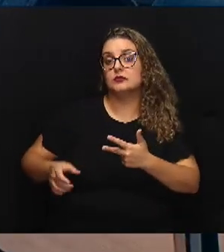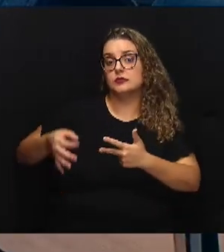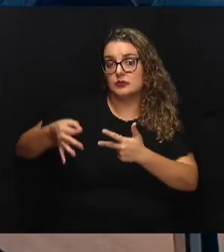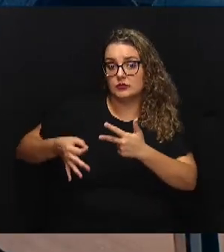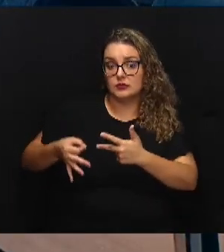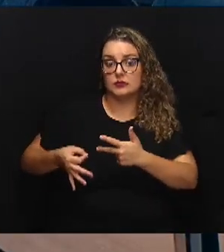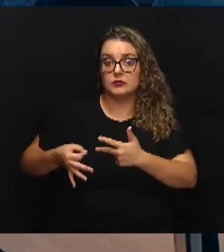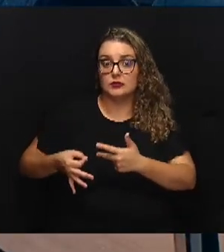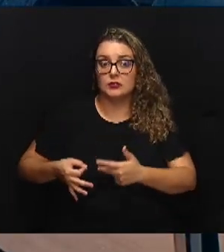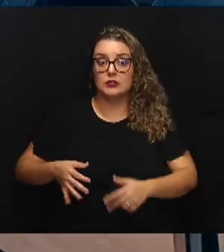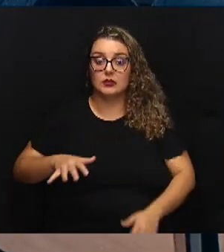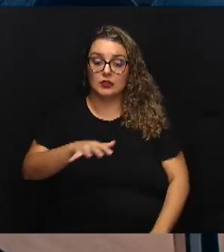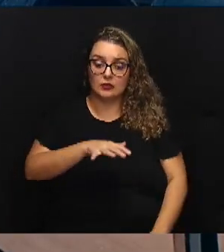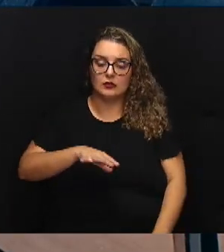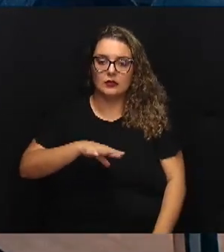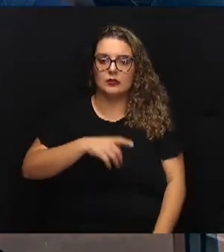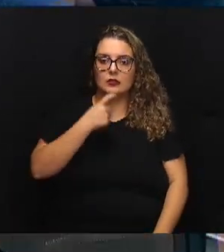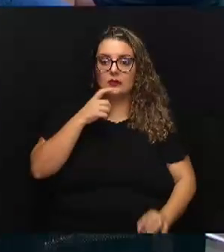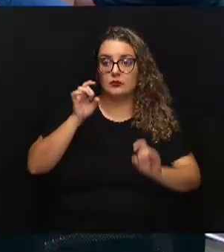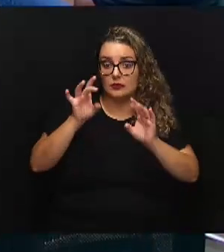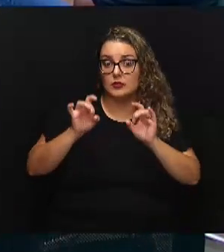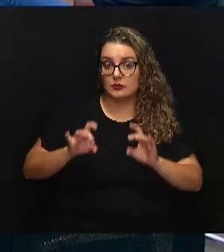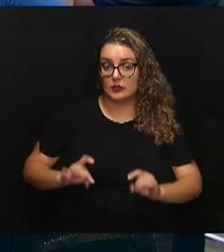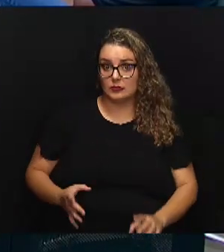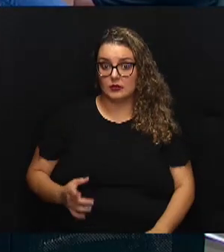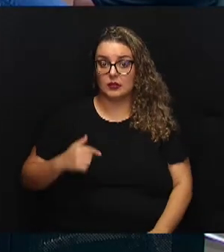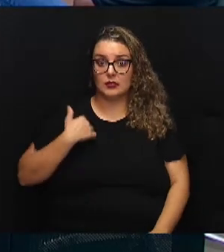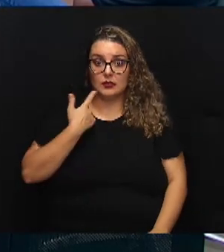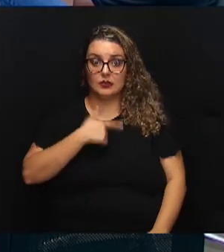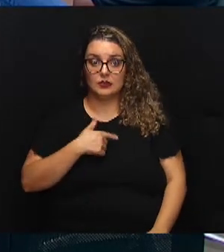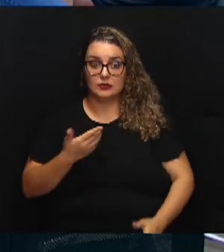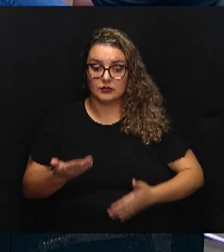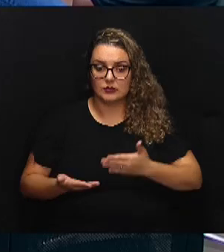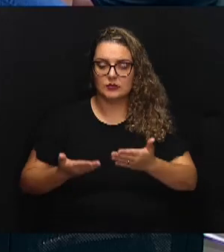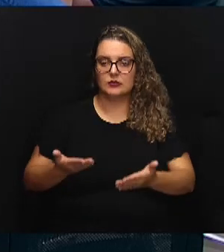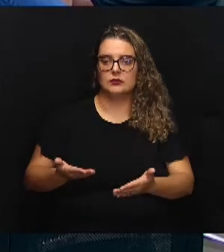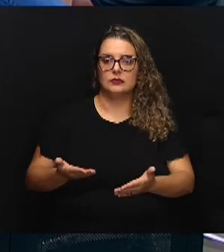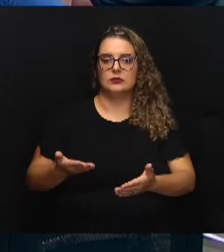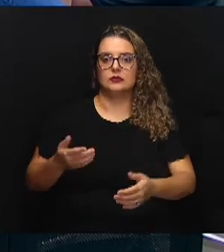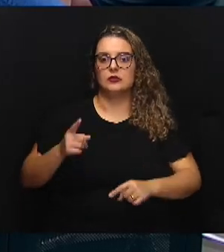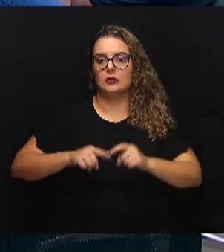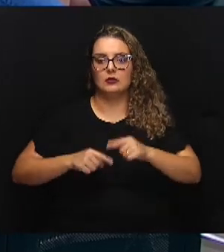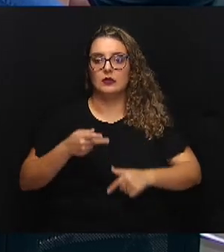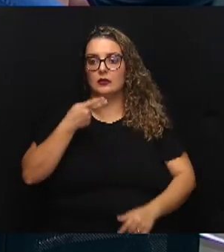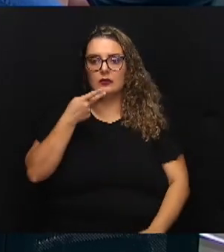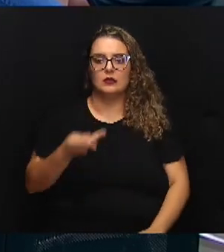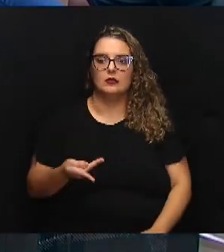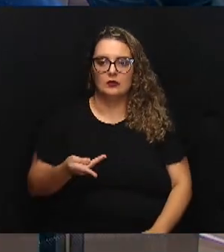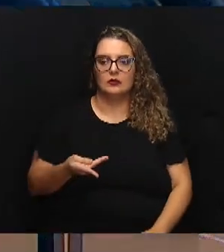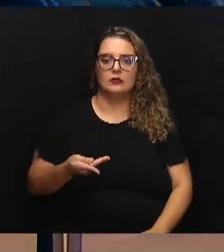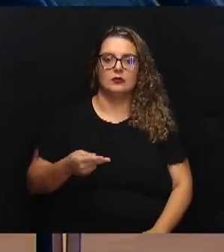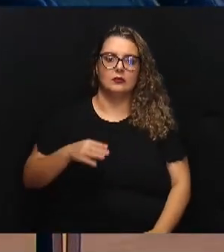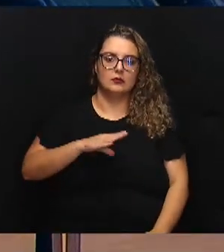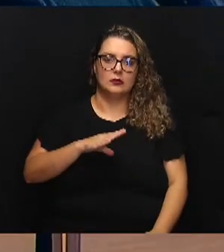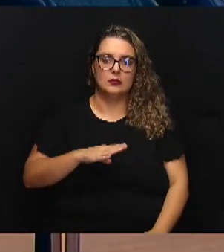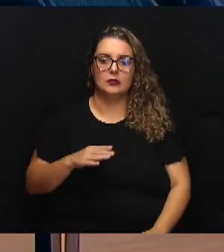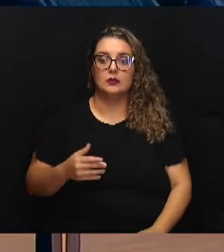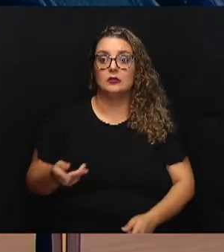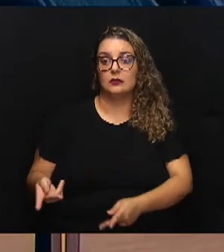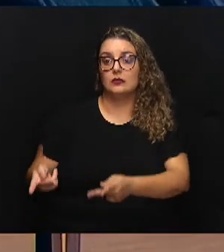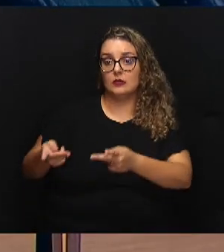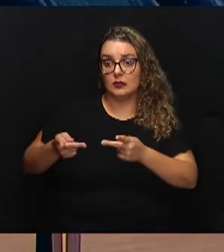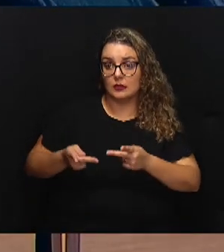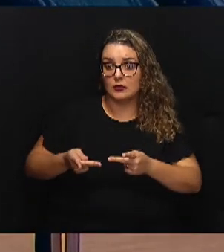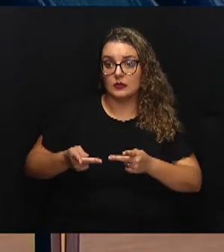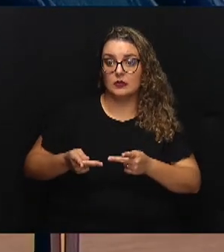âmbito municipal é muito específico. Então, a gente às vezes não consegue na matéria falar exatamente da questão dos municípios. Então, com a visita,